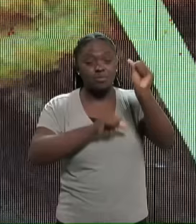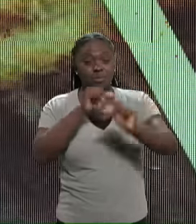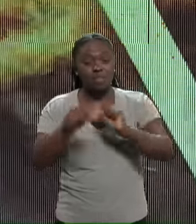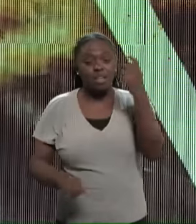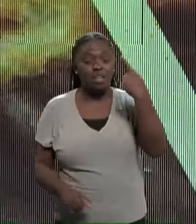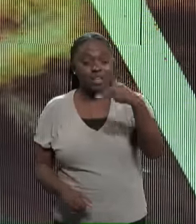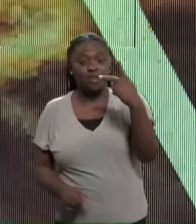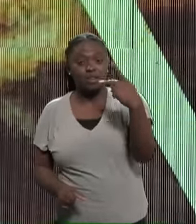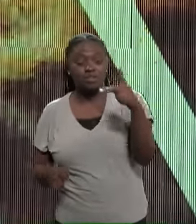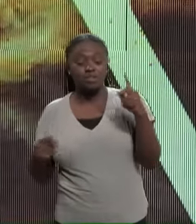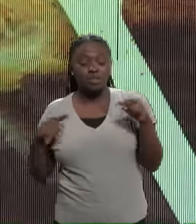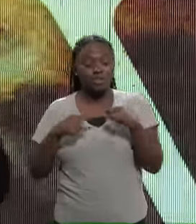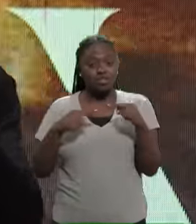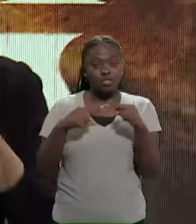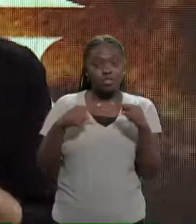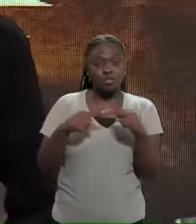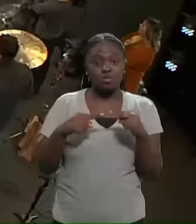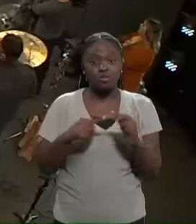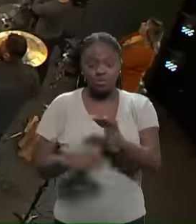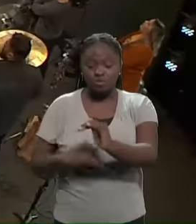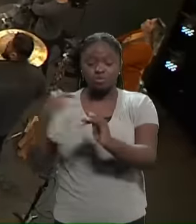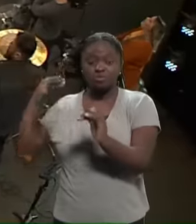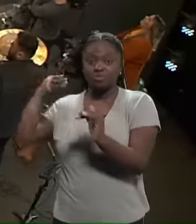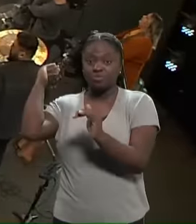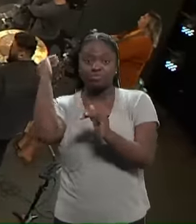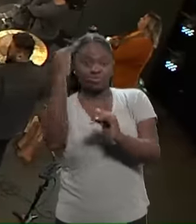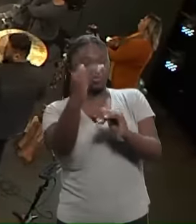teu nível de unção.